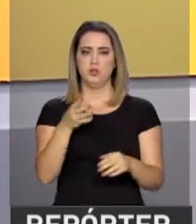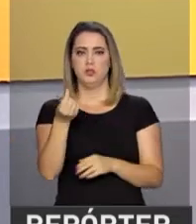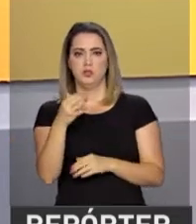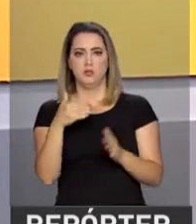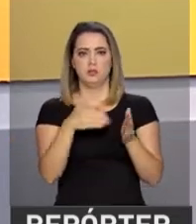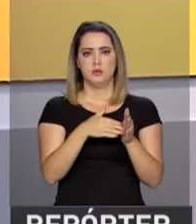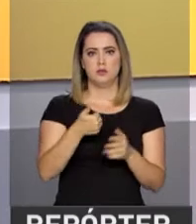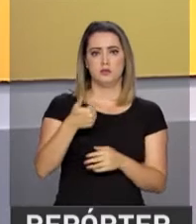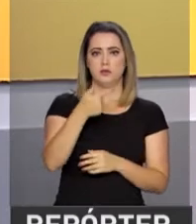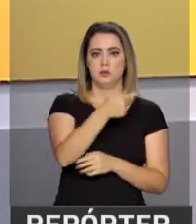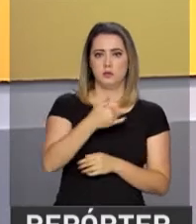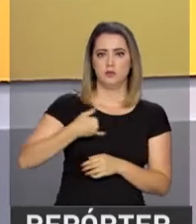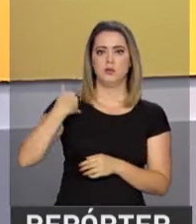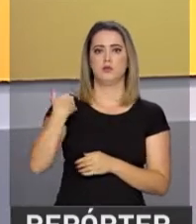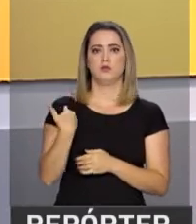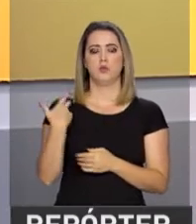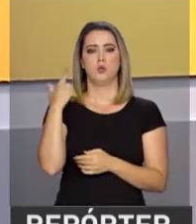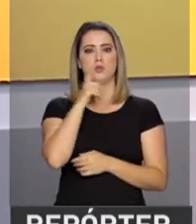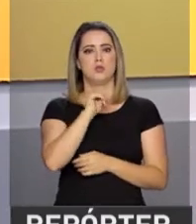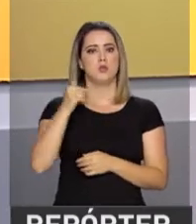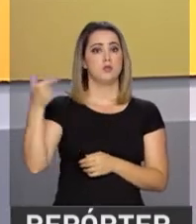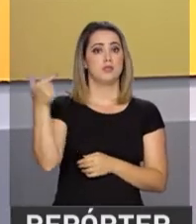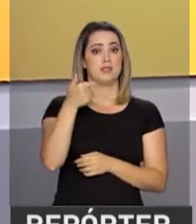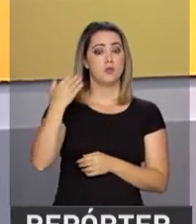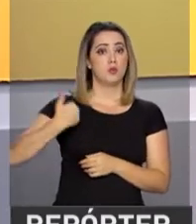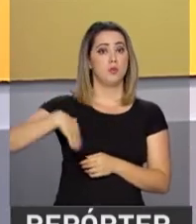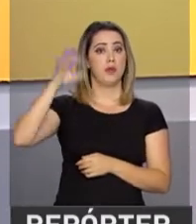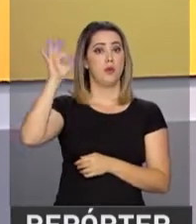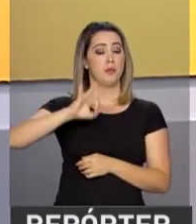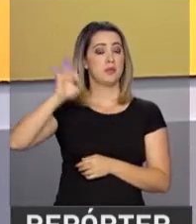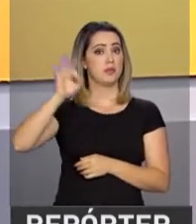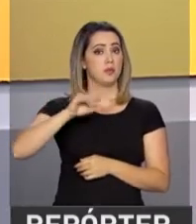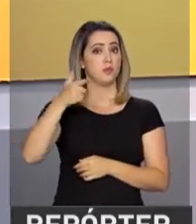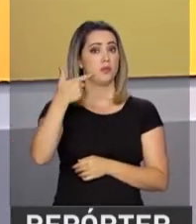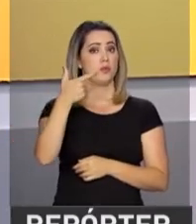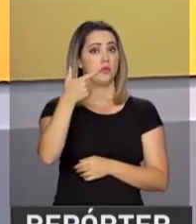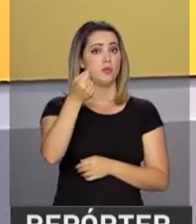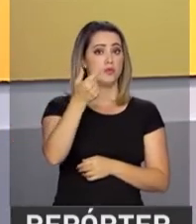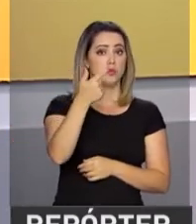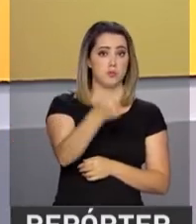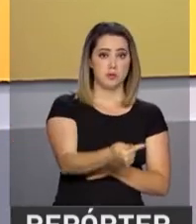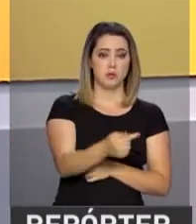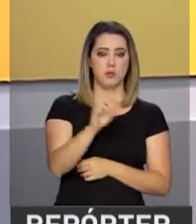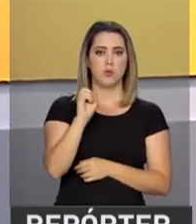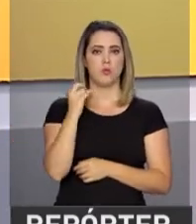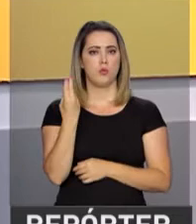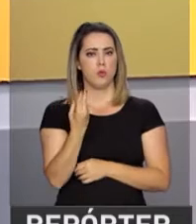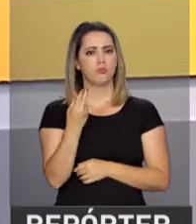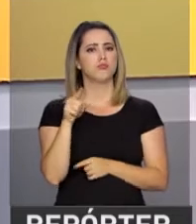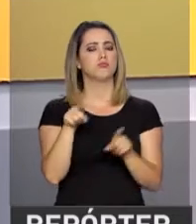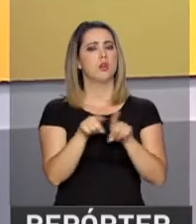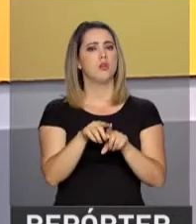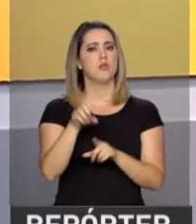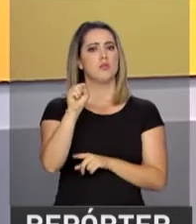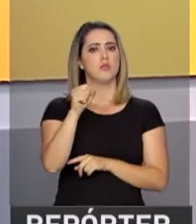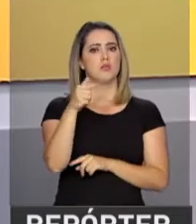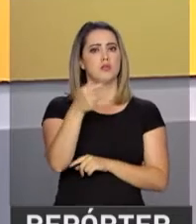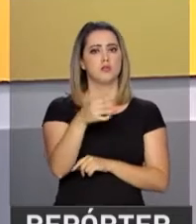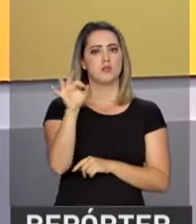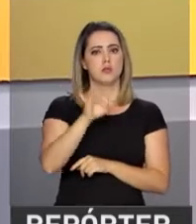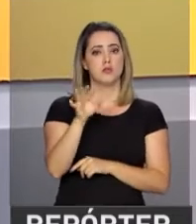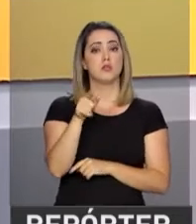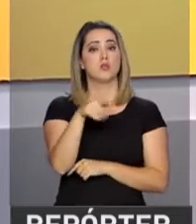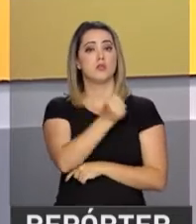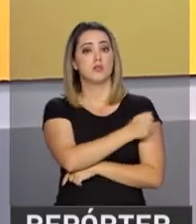faixa de 6 a 17 anos, atingiu o segundo maior percentual desde 2007. Ou seja, mais de